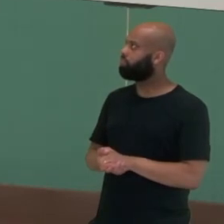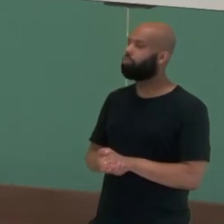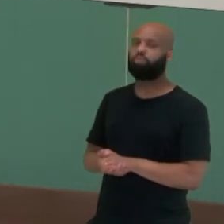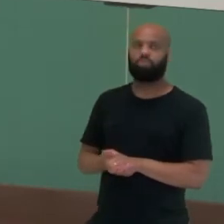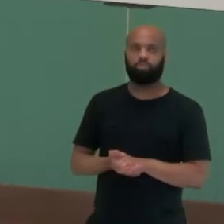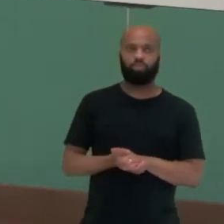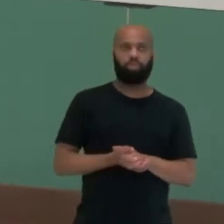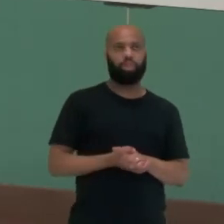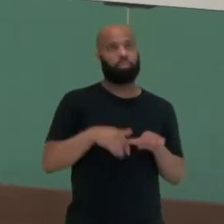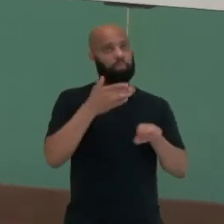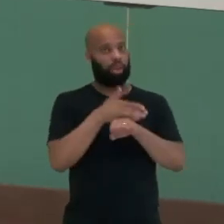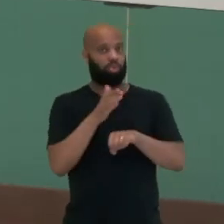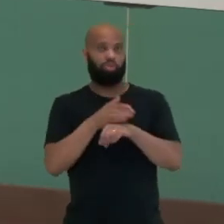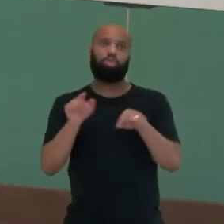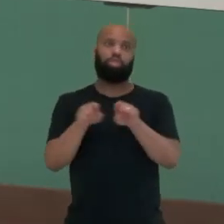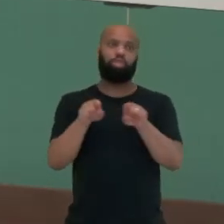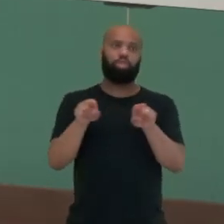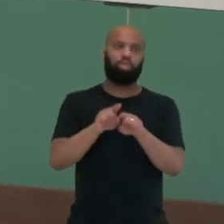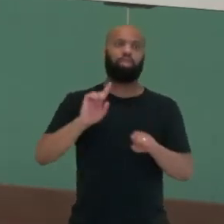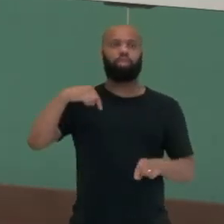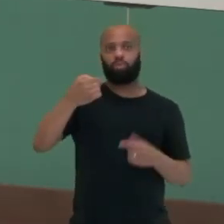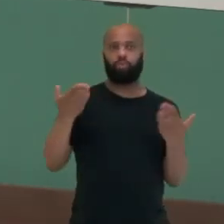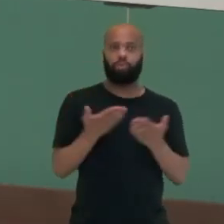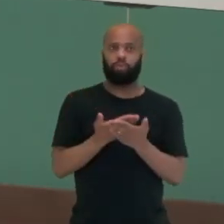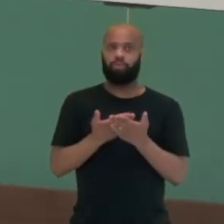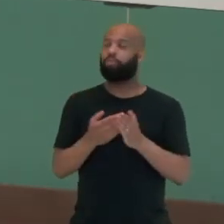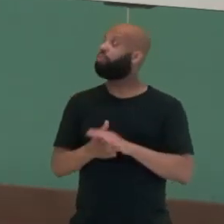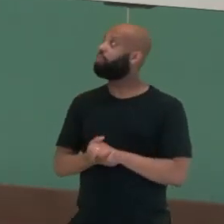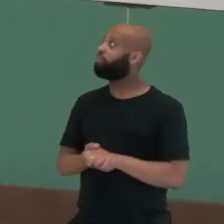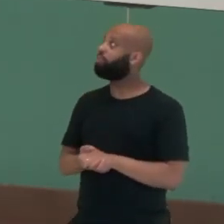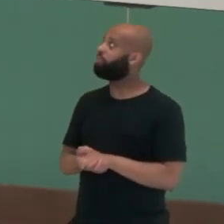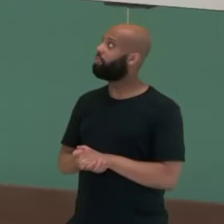sabe praticarem depois dessa aula.